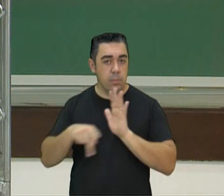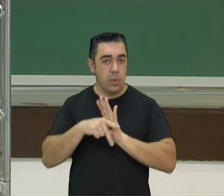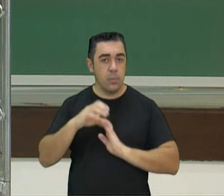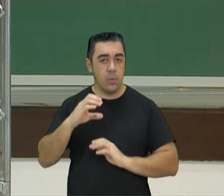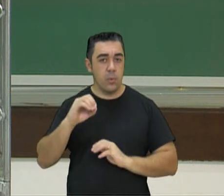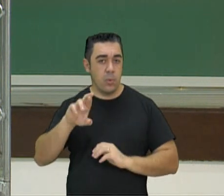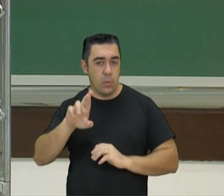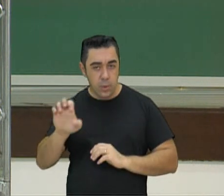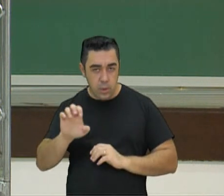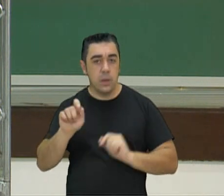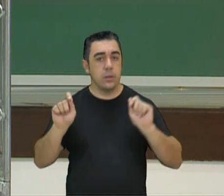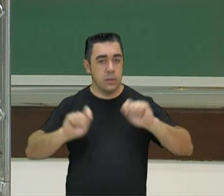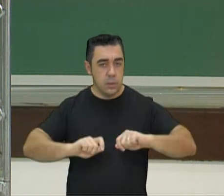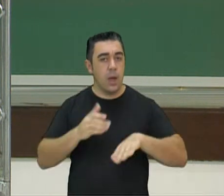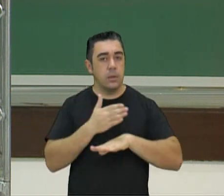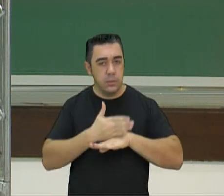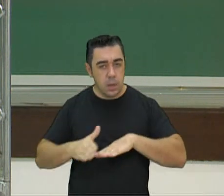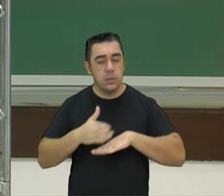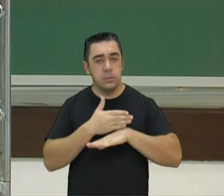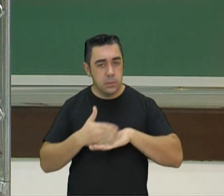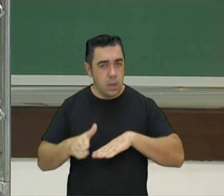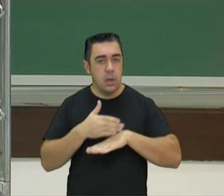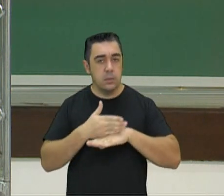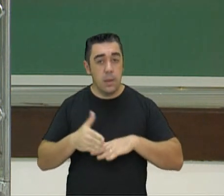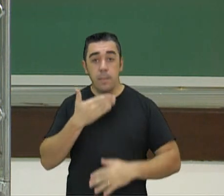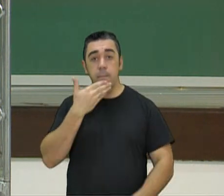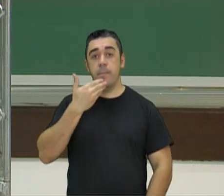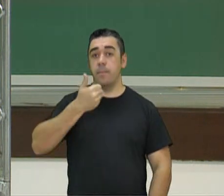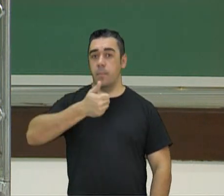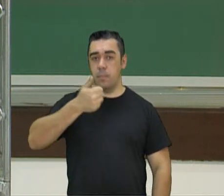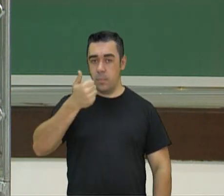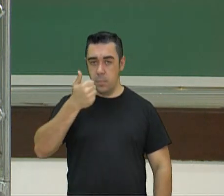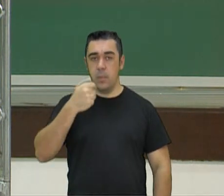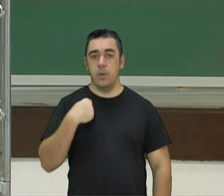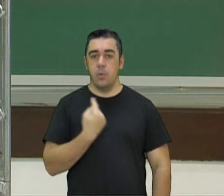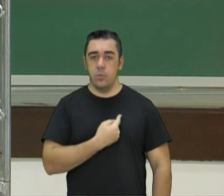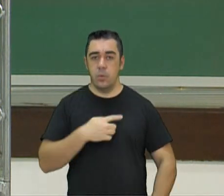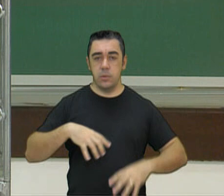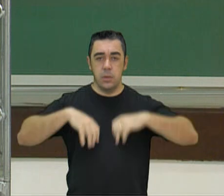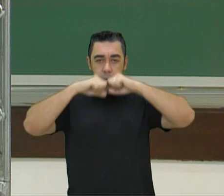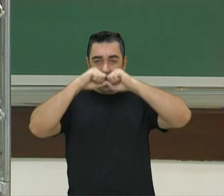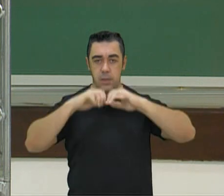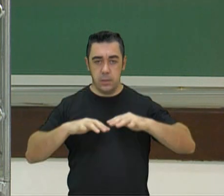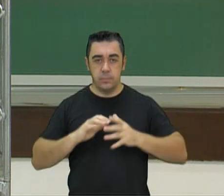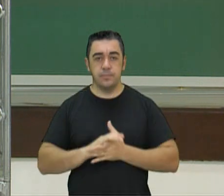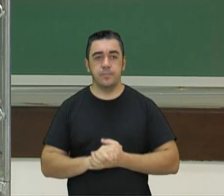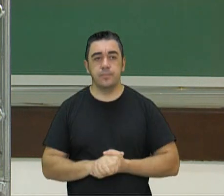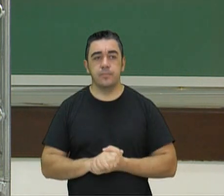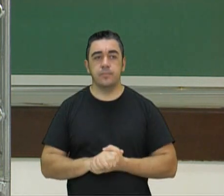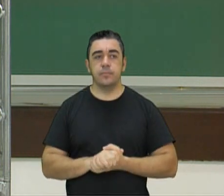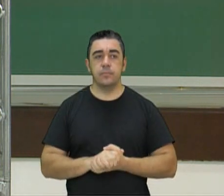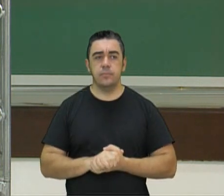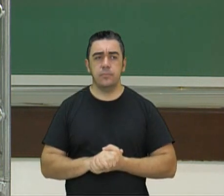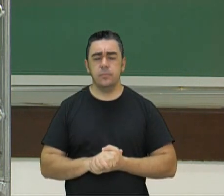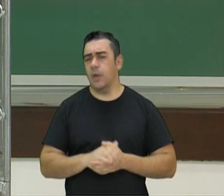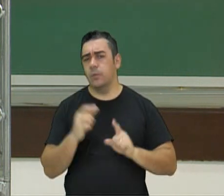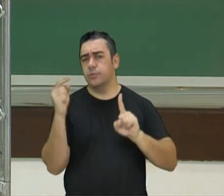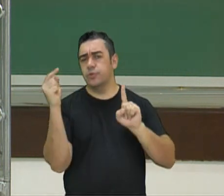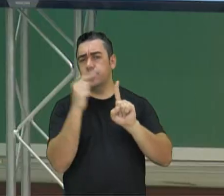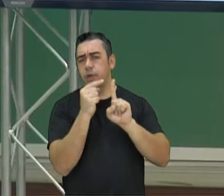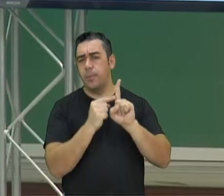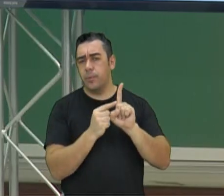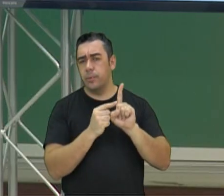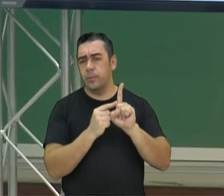pode ser treinável, né, para melhora da nossa respiração. Então, quais são os tipos